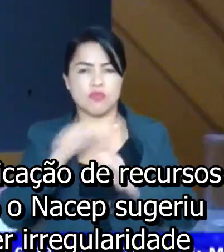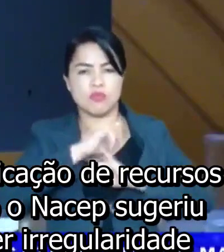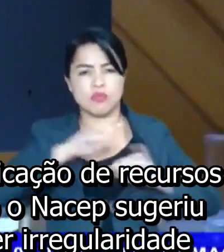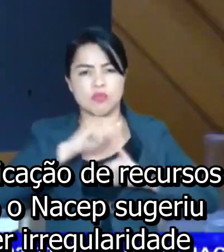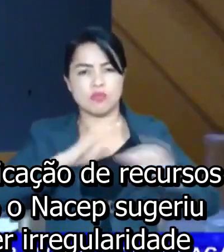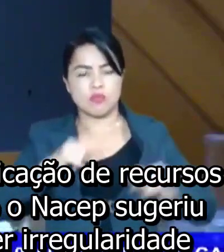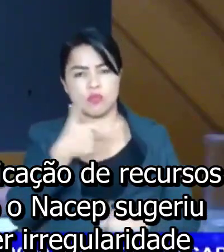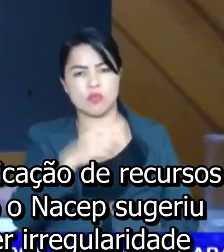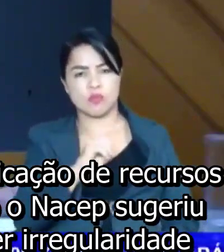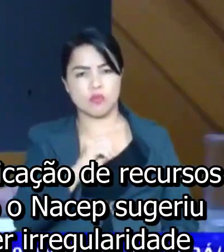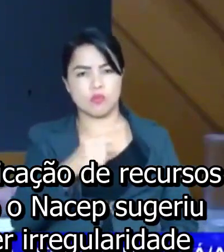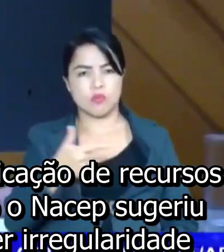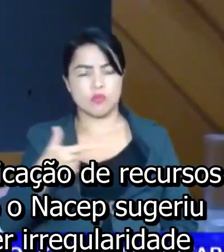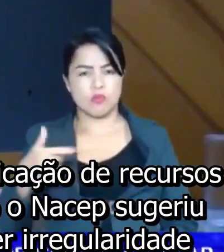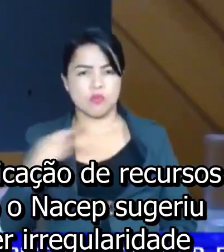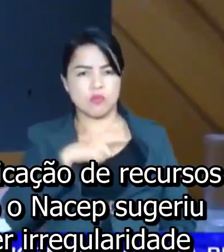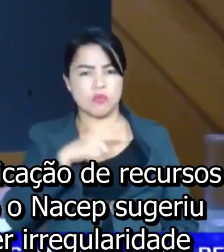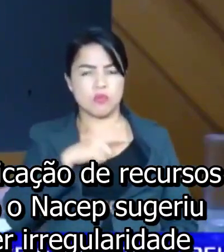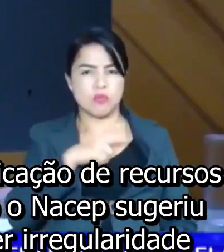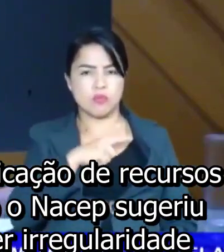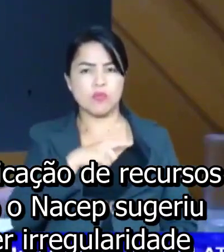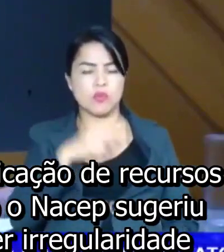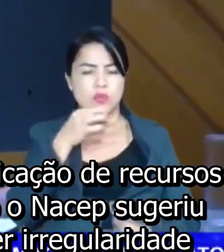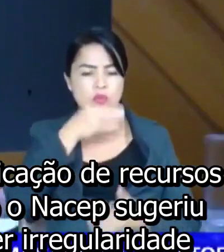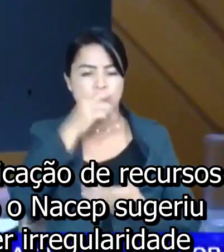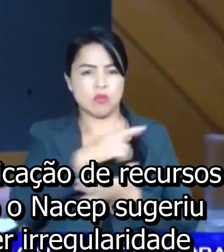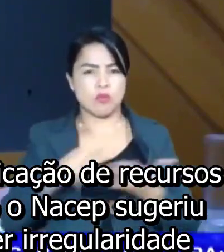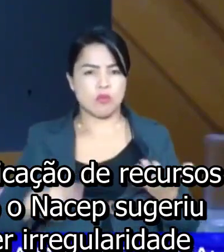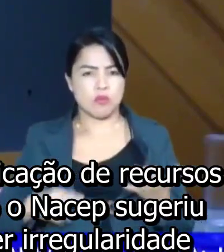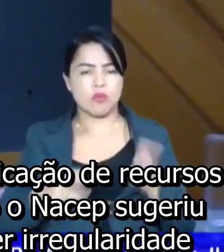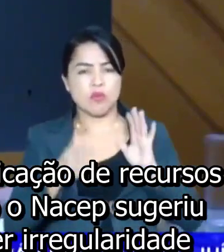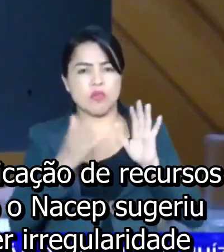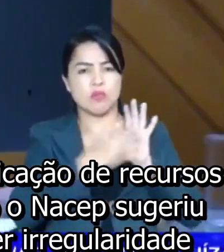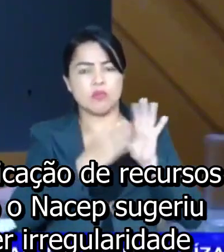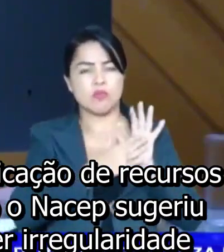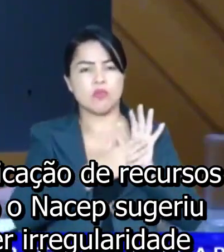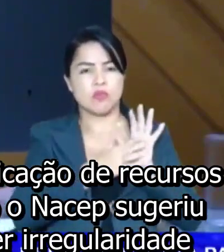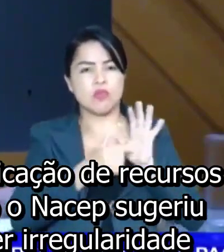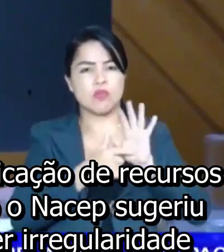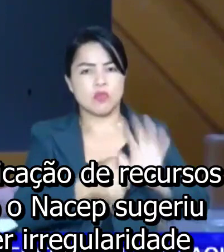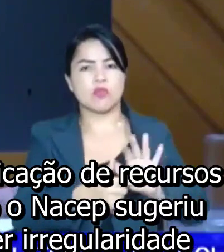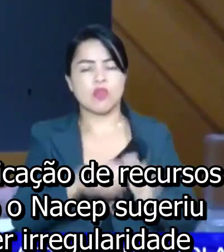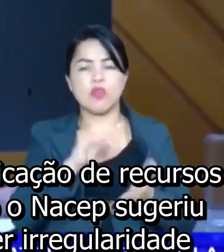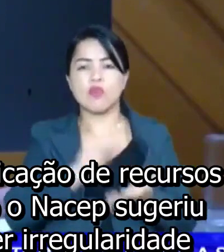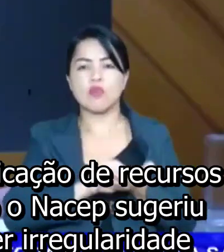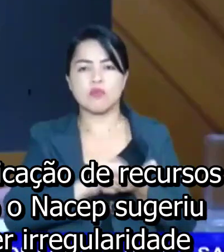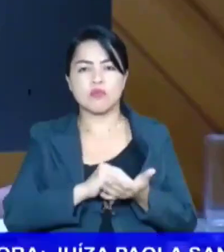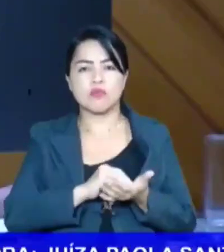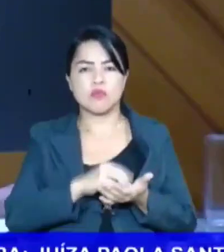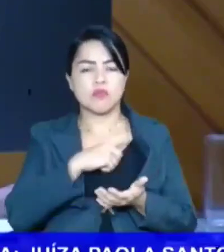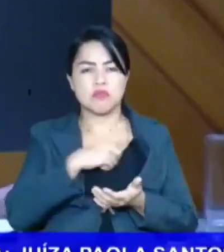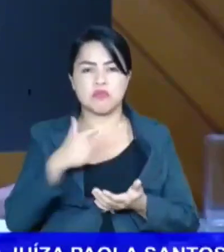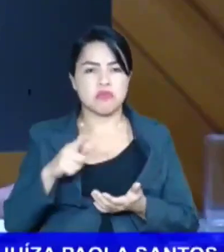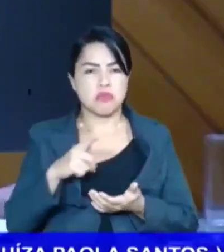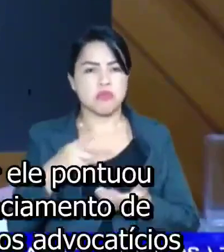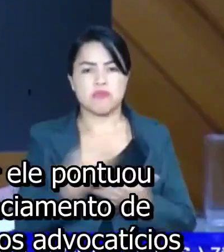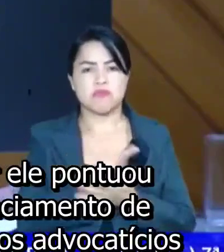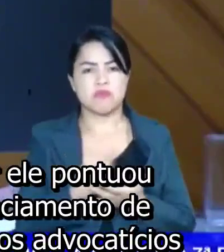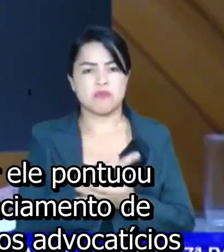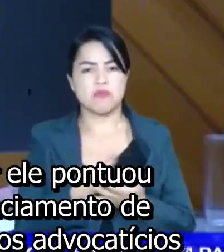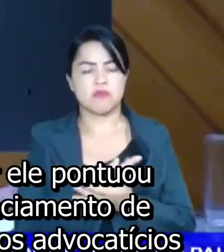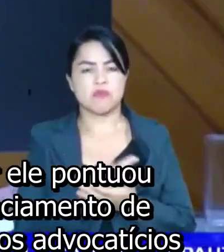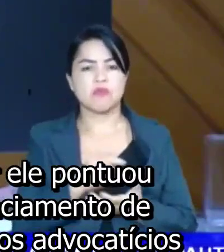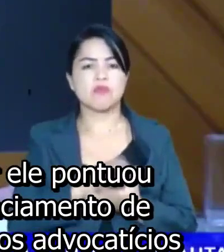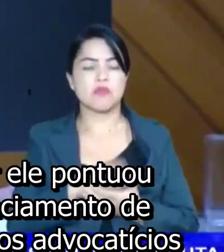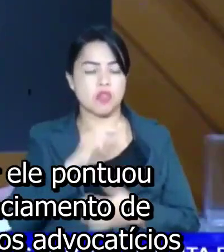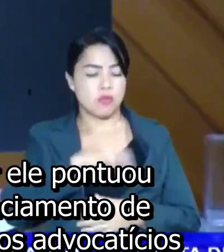computador. relatório conclusivo, o NACEP sugeriu a aprovação das contas em razão da inexistência de qualquer irregularidade.